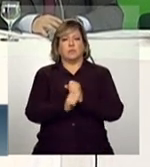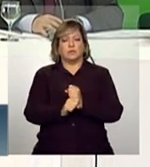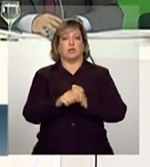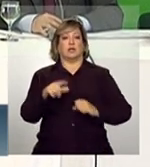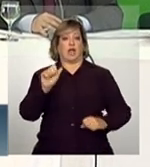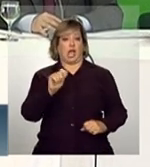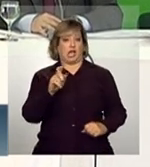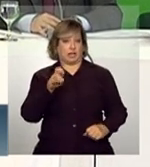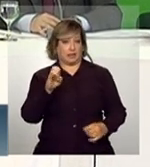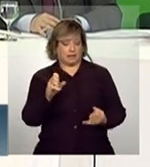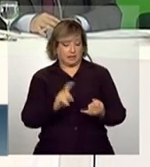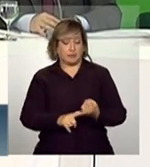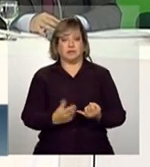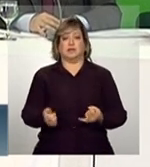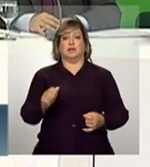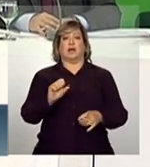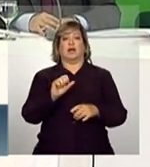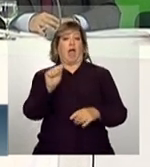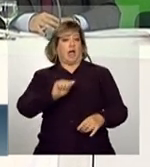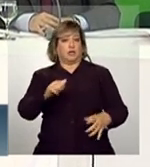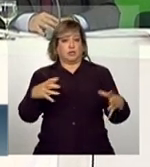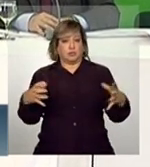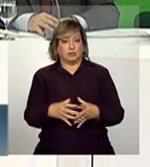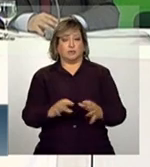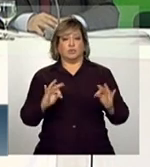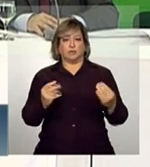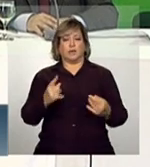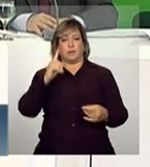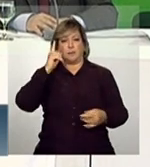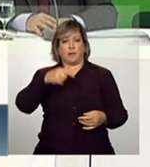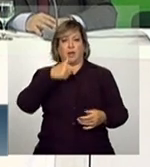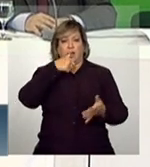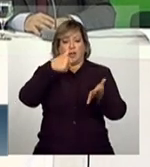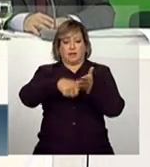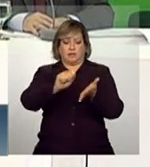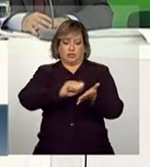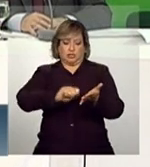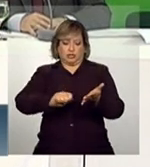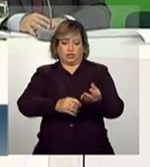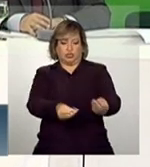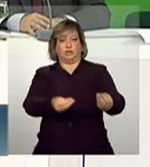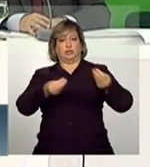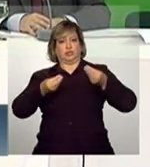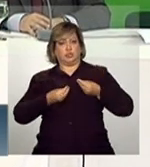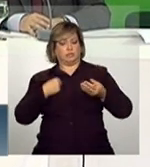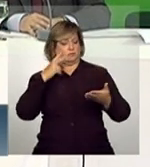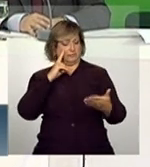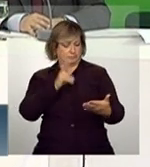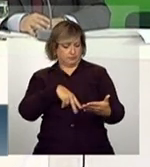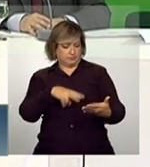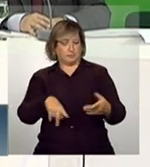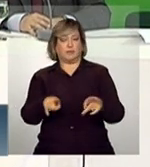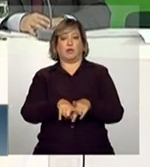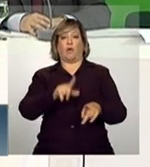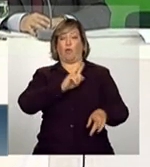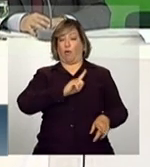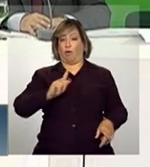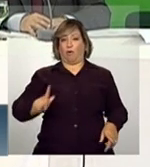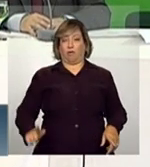sucessões, de um modo geral, que mandaram até contribuições por escrito, ouvimos governador de